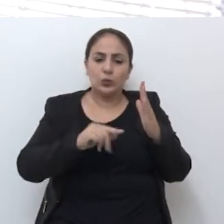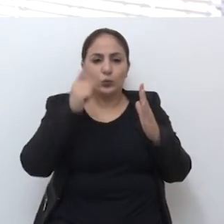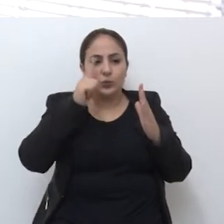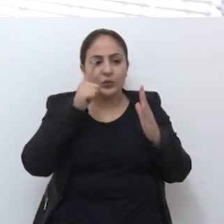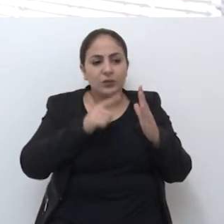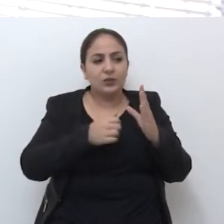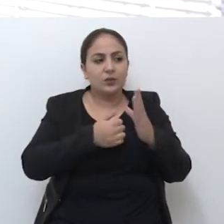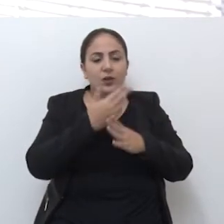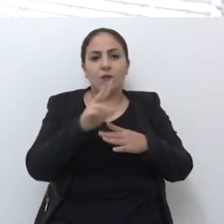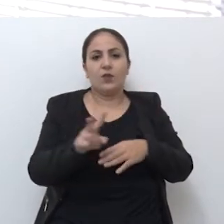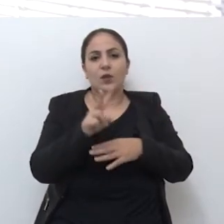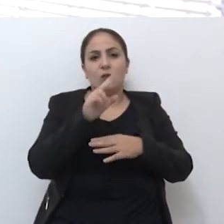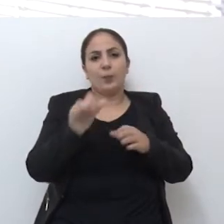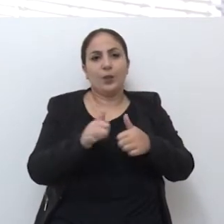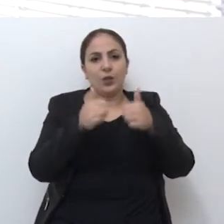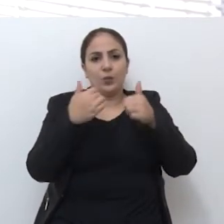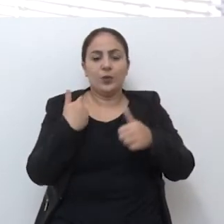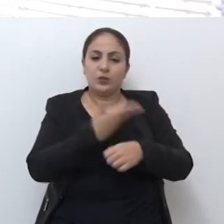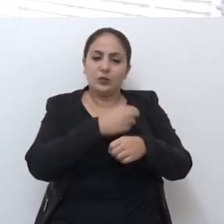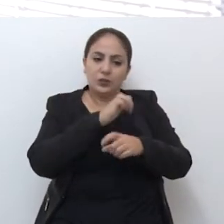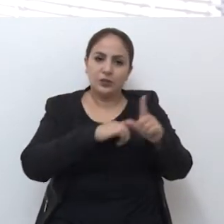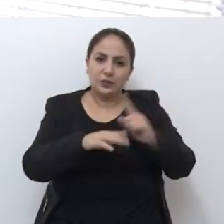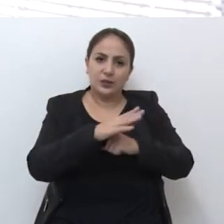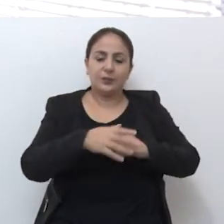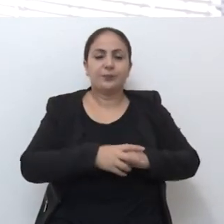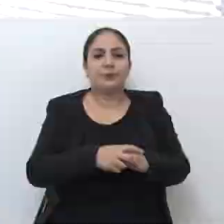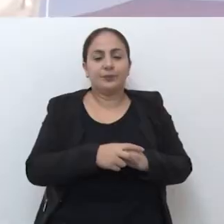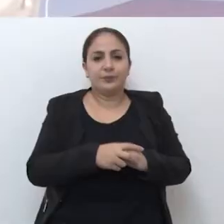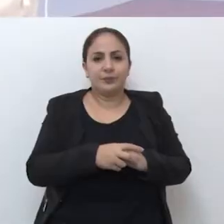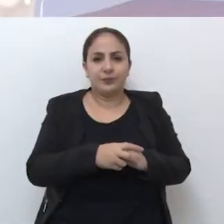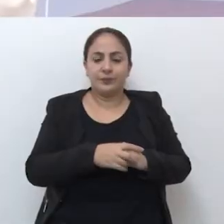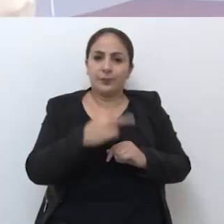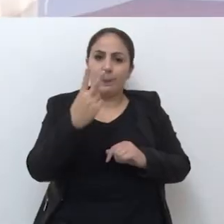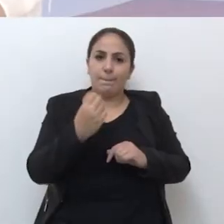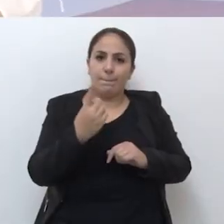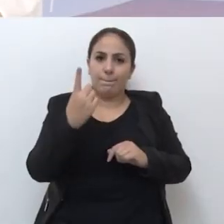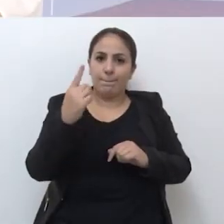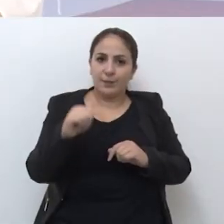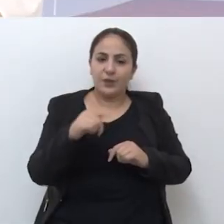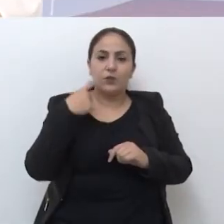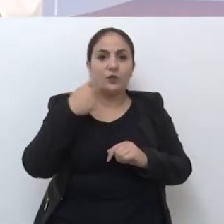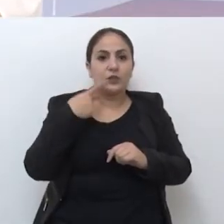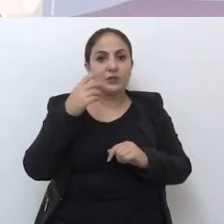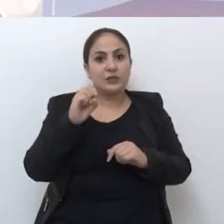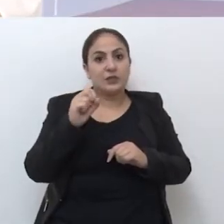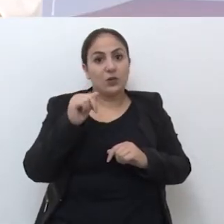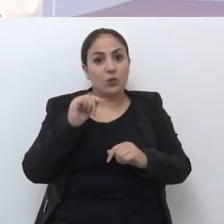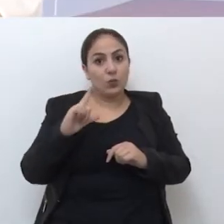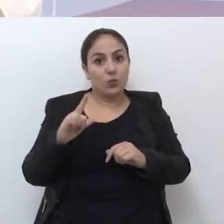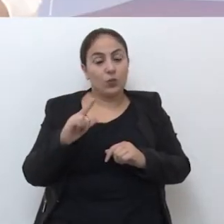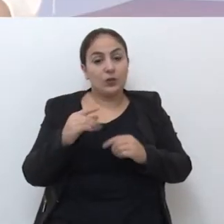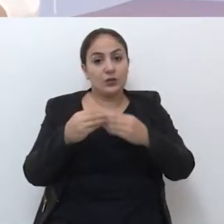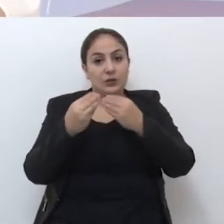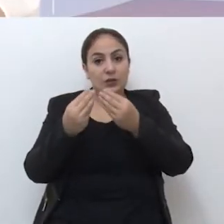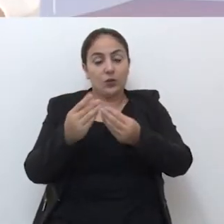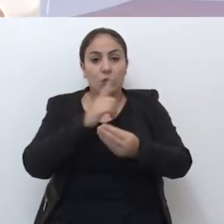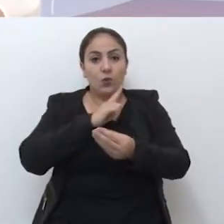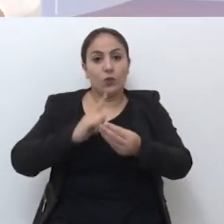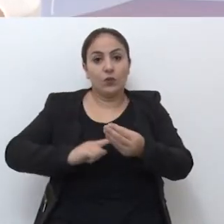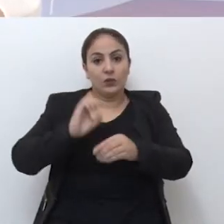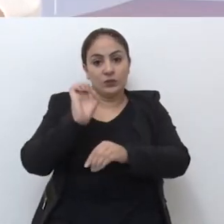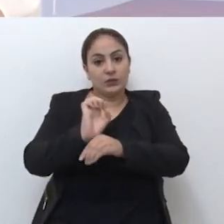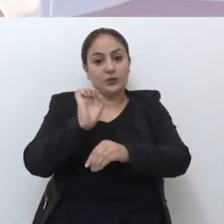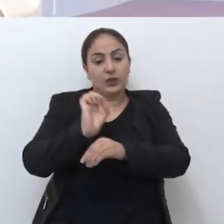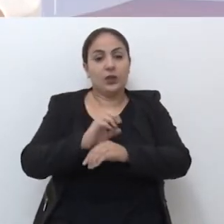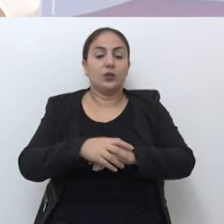desses pactos frutifiquem valores melhores para a nossa sociedade. Em 2017, o vereador Saul Spinelli encaminhou